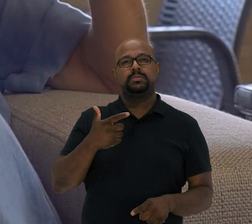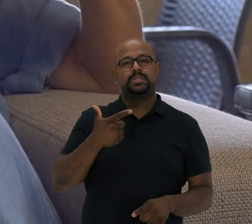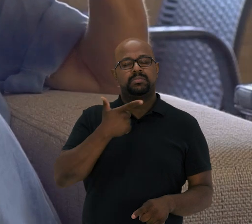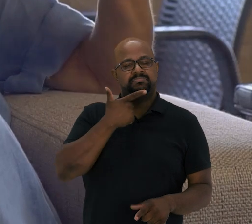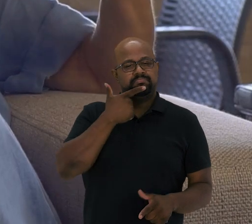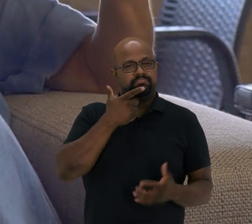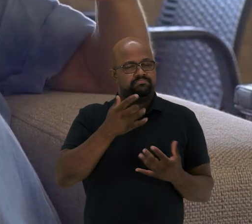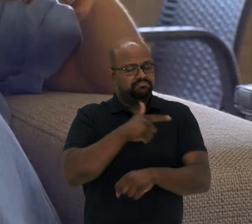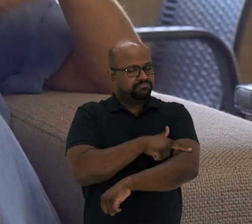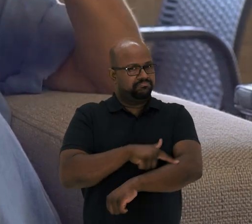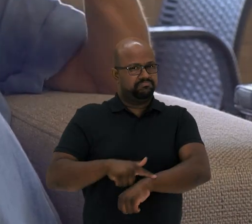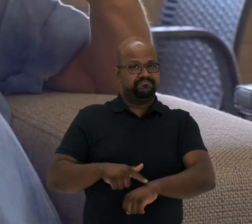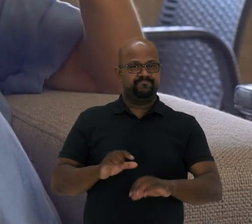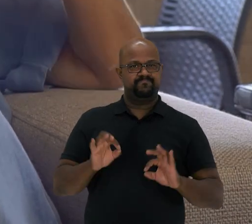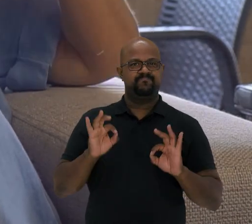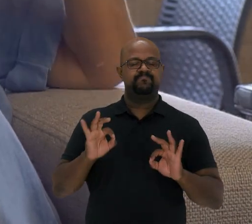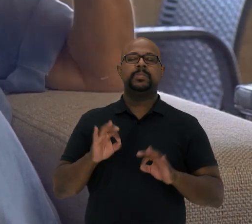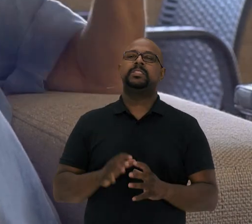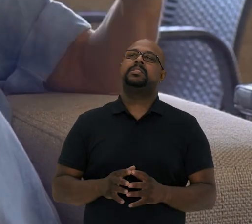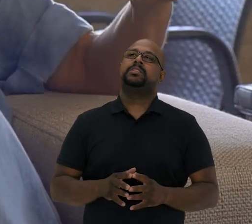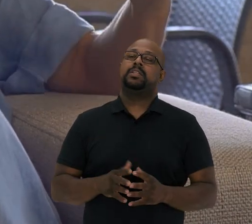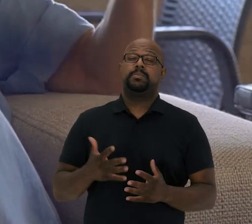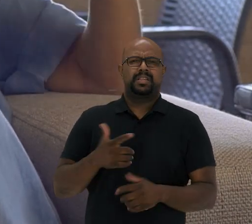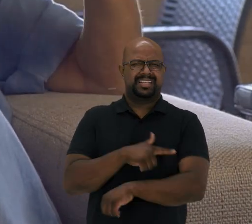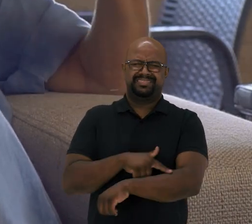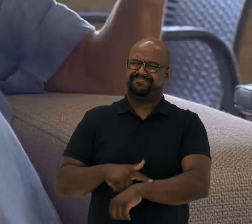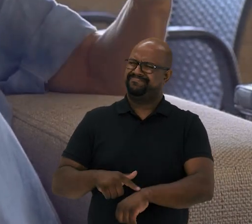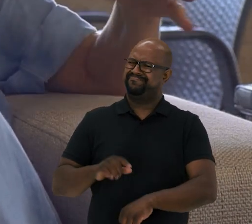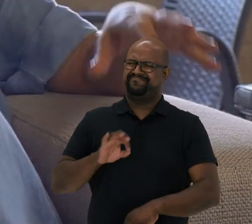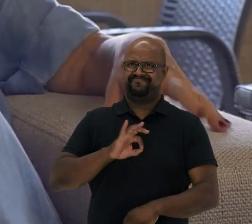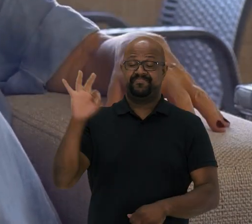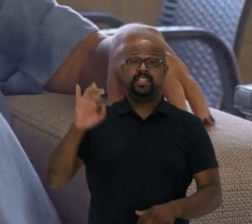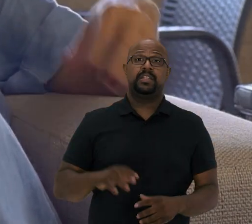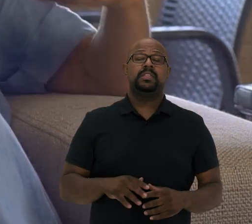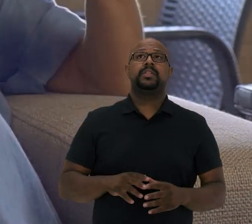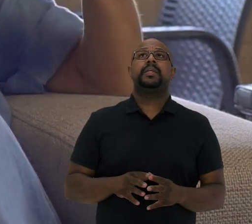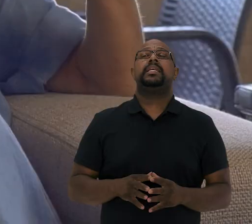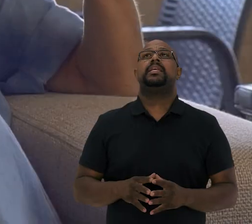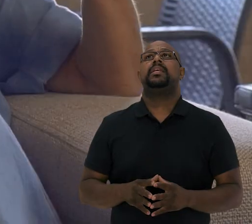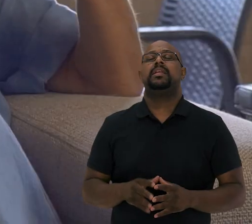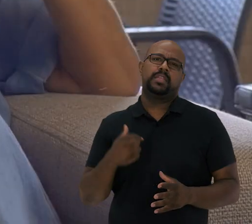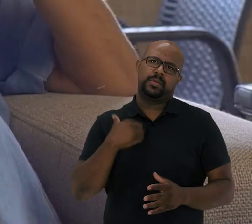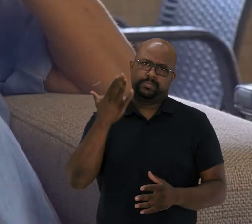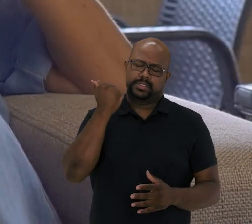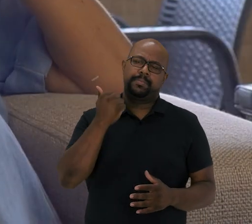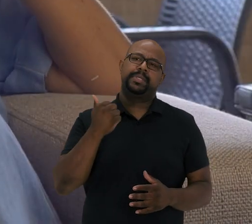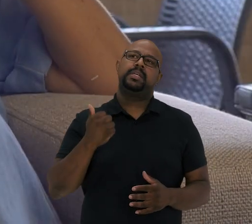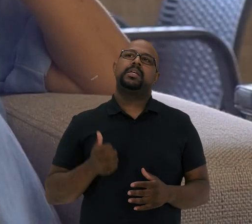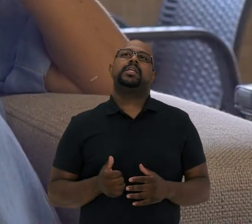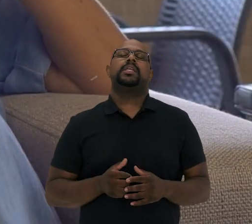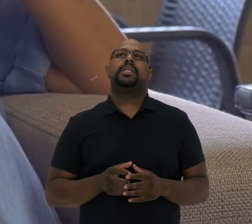muito gentleman. Ele era um gentleman, ele era, sabe, cavalheiresco. E assim, eu